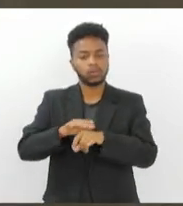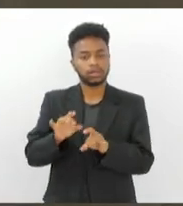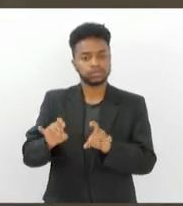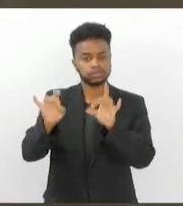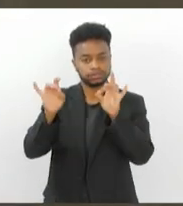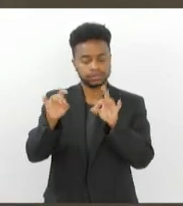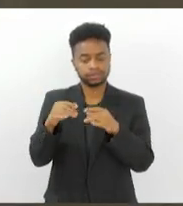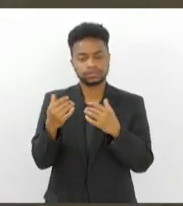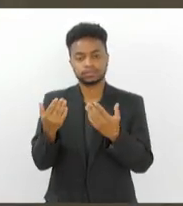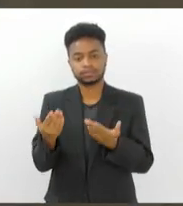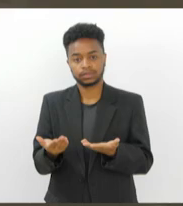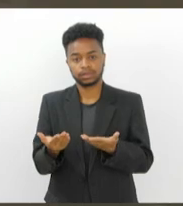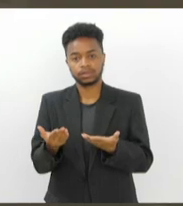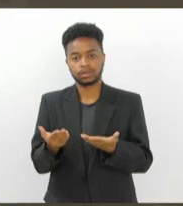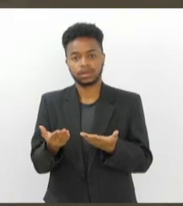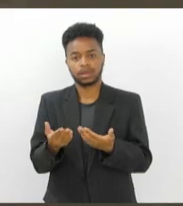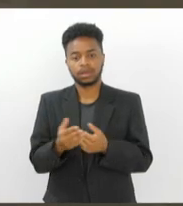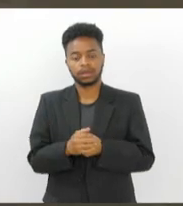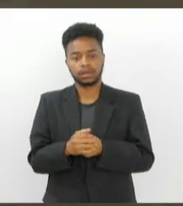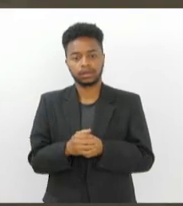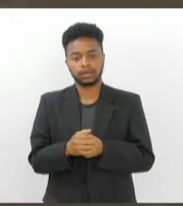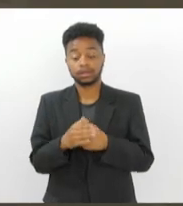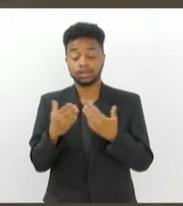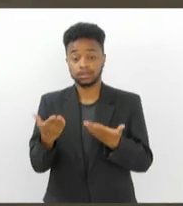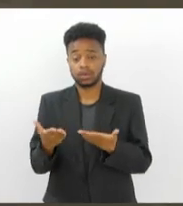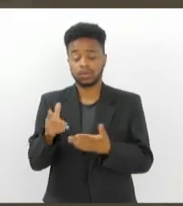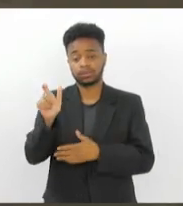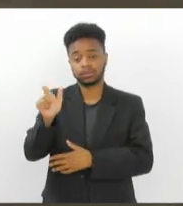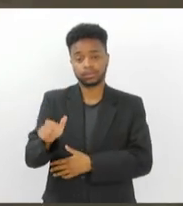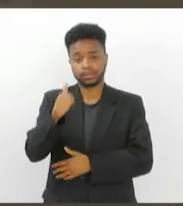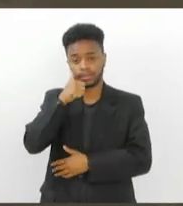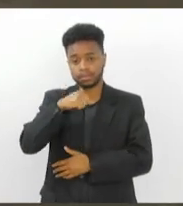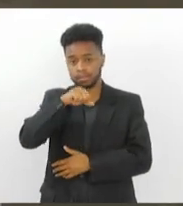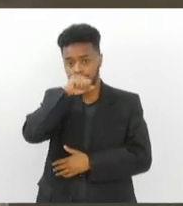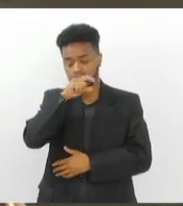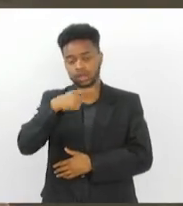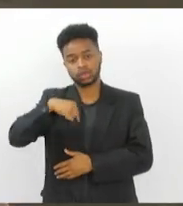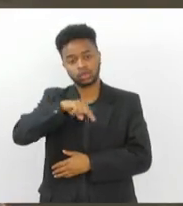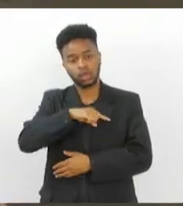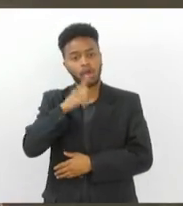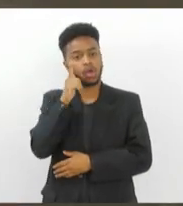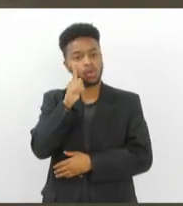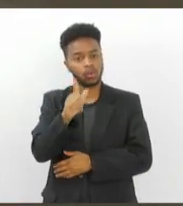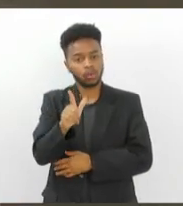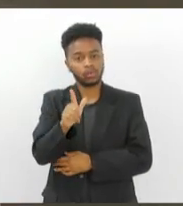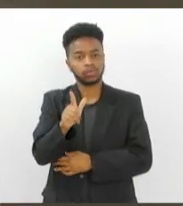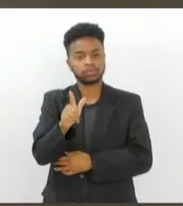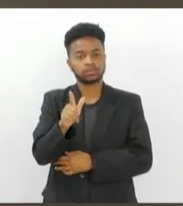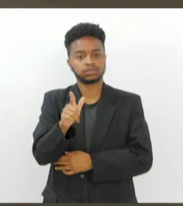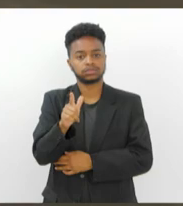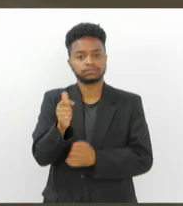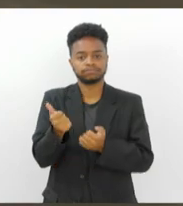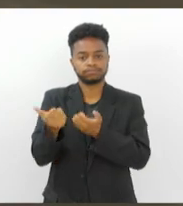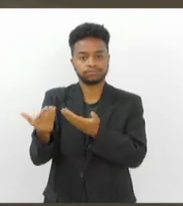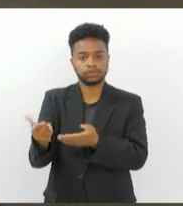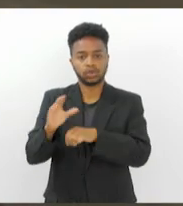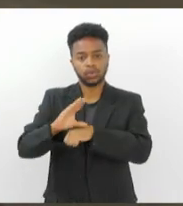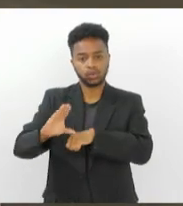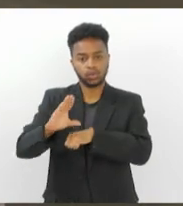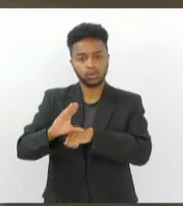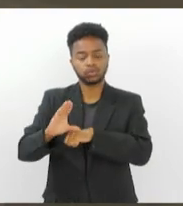e e e e Então essa essa mãe a gente consegue a gente vai conseguir levar essa esse curso de de